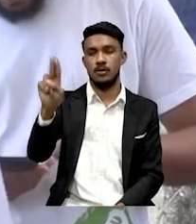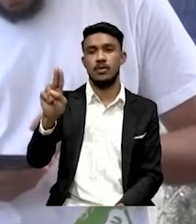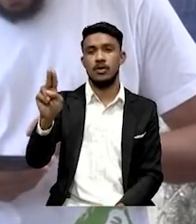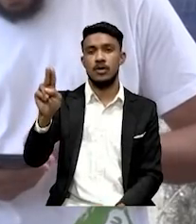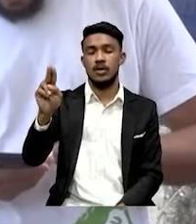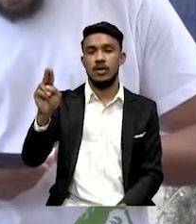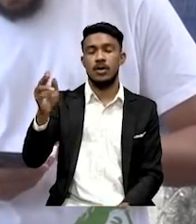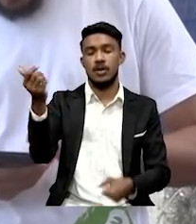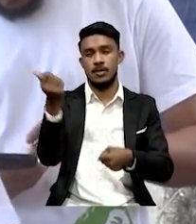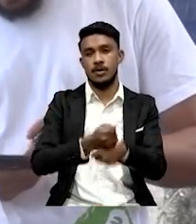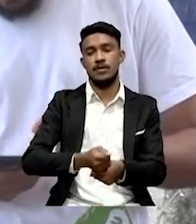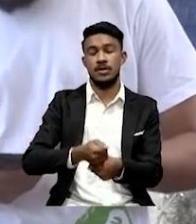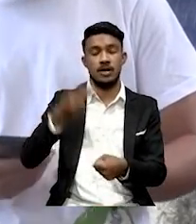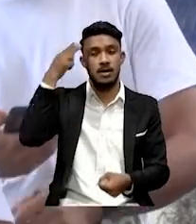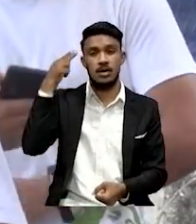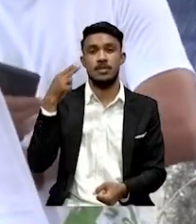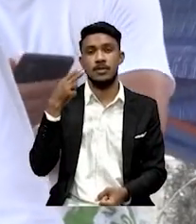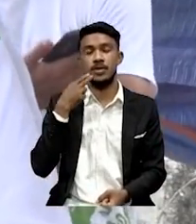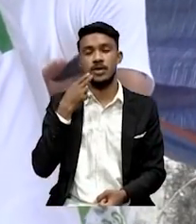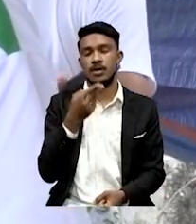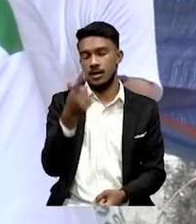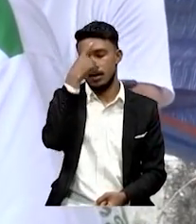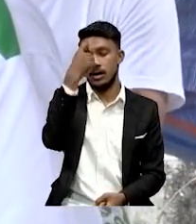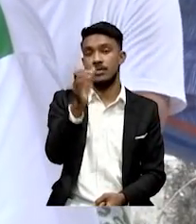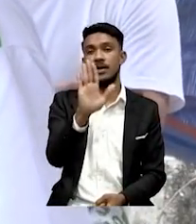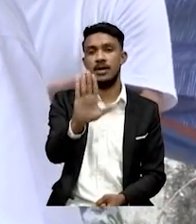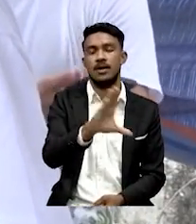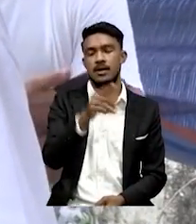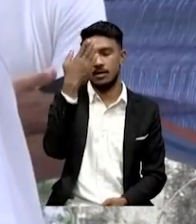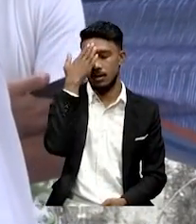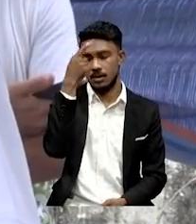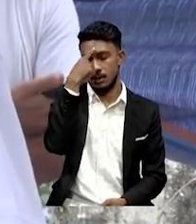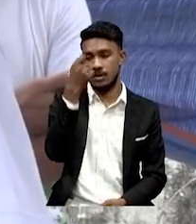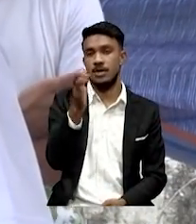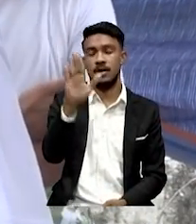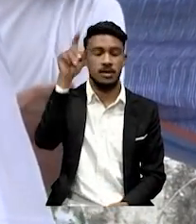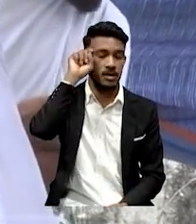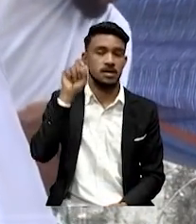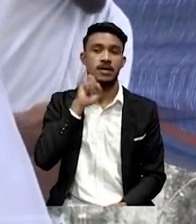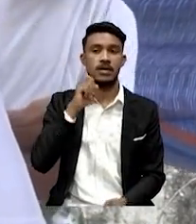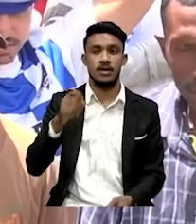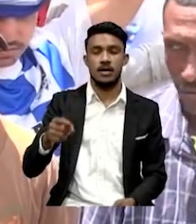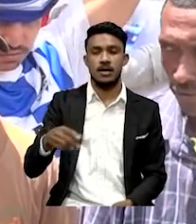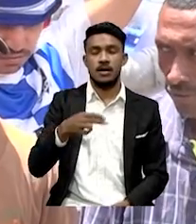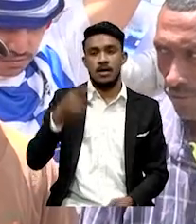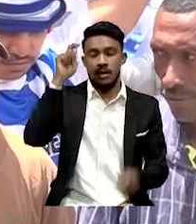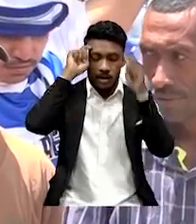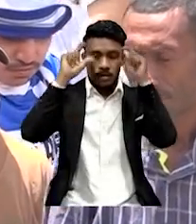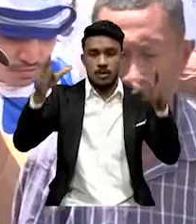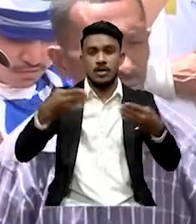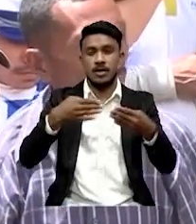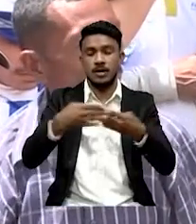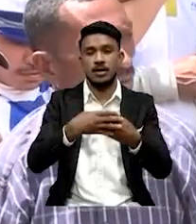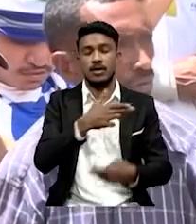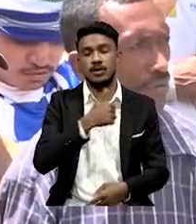tamba a teta, Susilio a teta, tamba nia, tamba sonana, relação Timor-Indonésia, Diaclog, Metilosa, tudo isso é